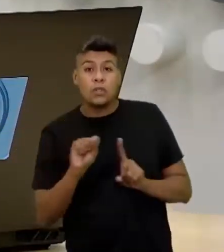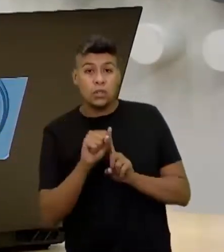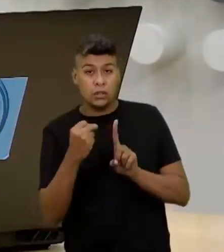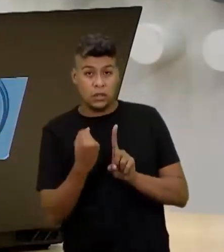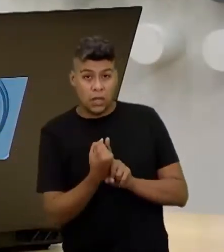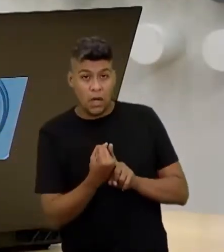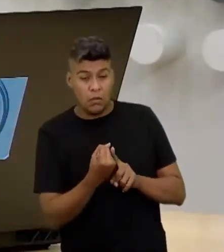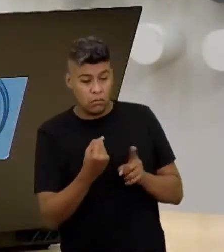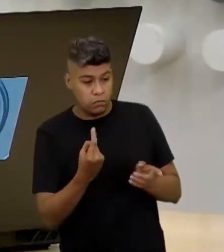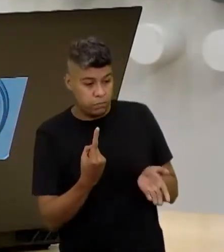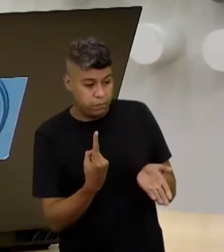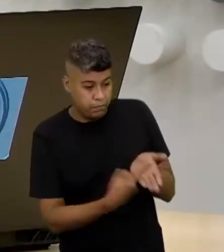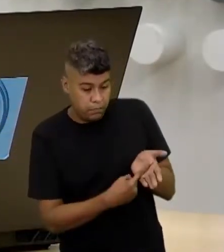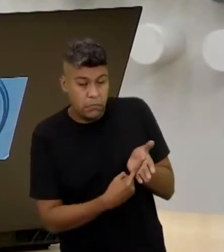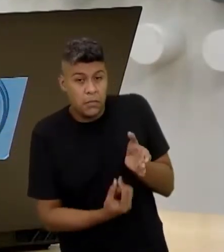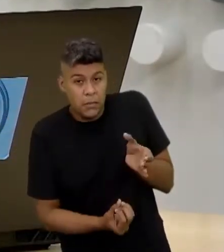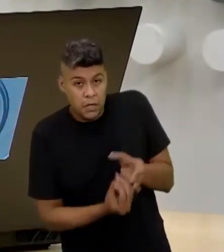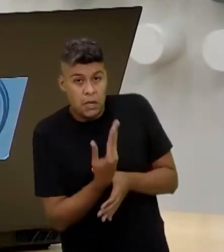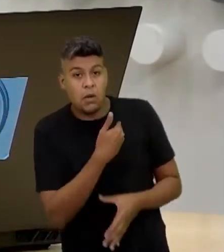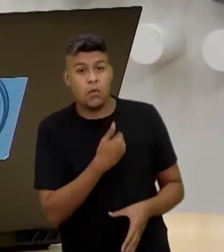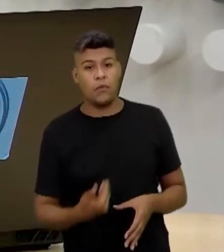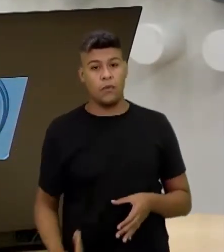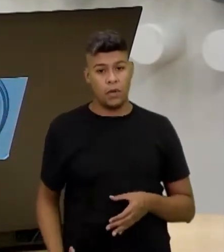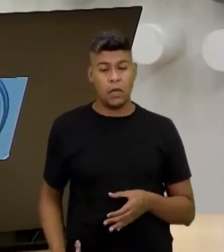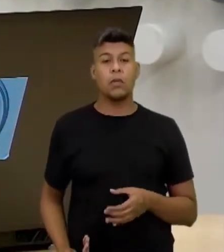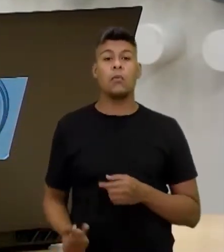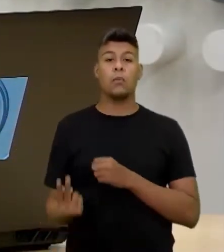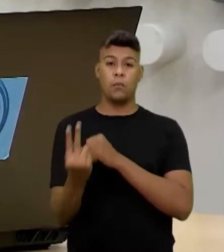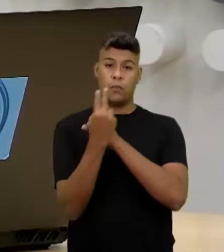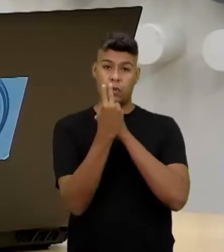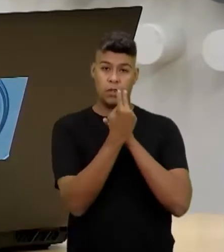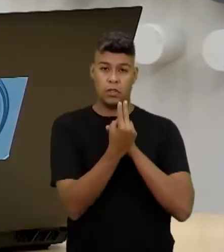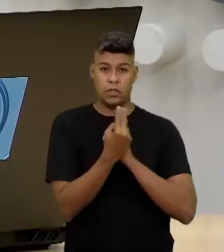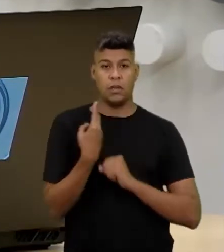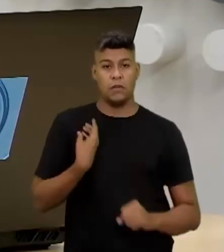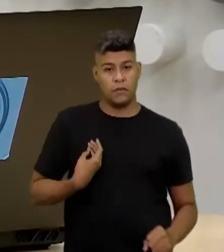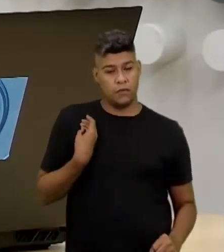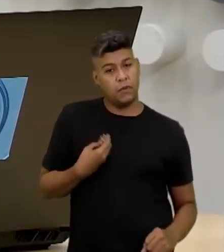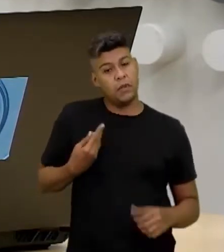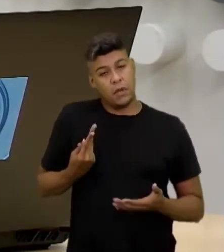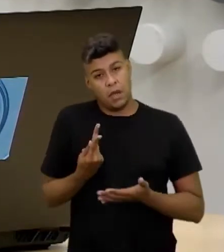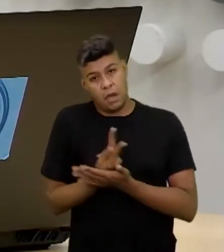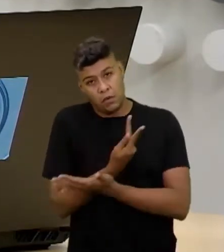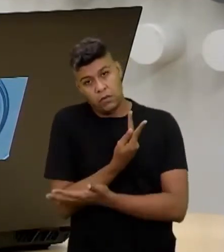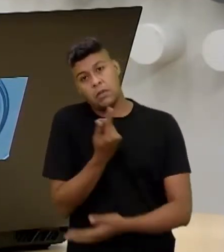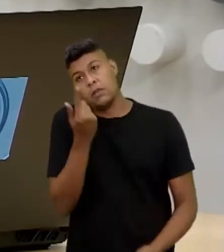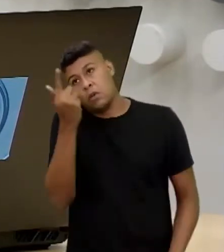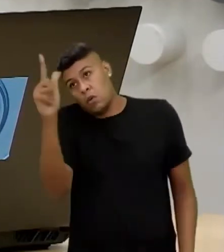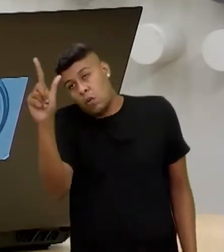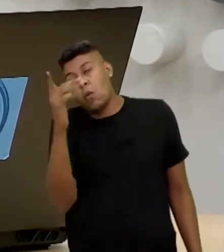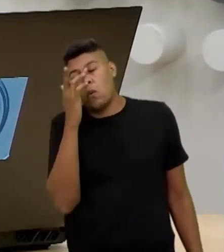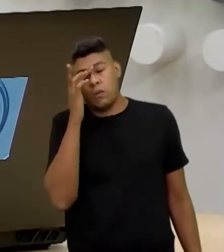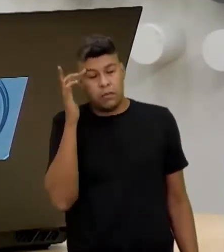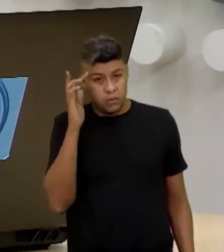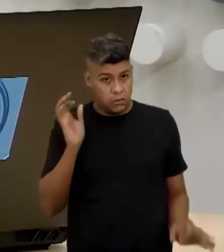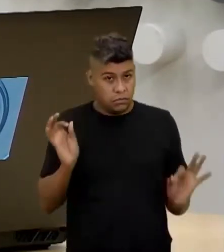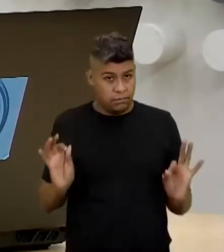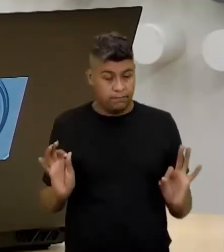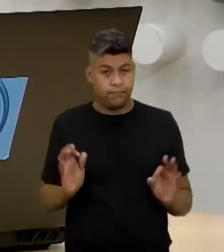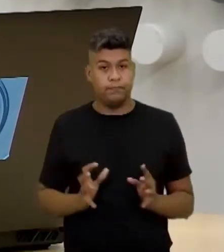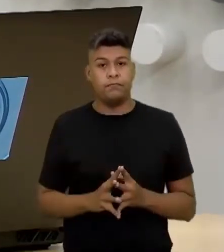e criar um governo para proteger a nossa vida dos atentados que outros homens pudessem fazer